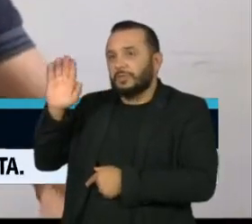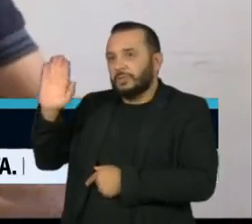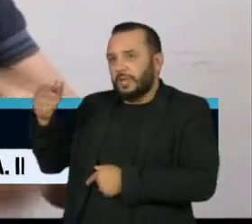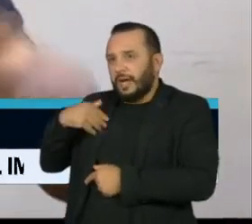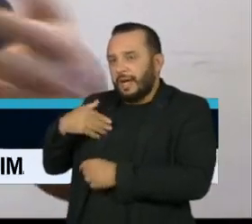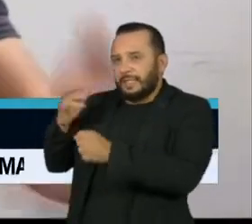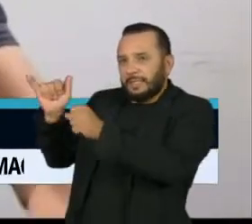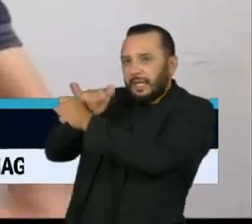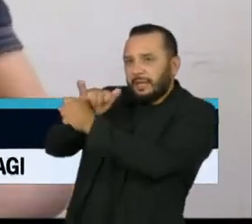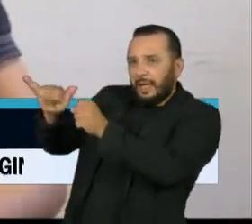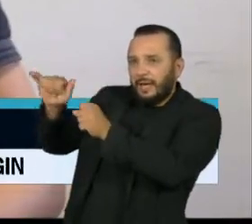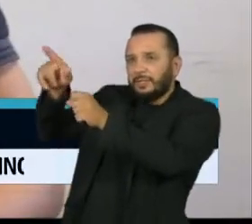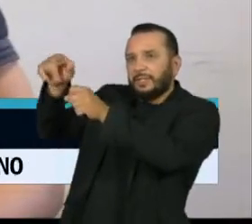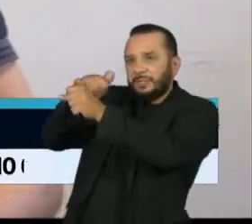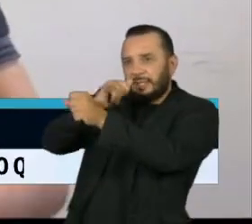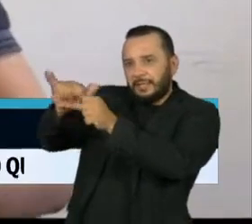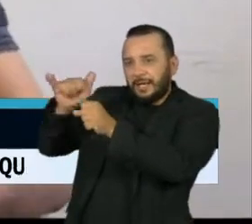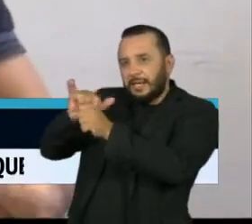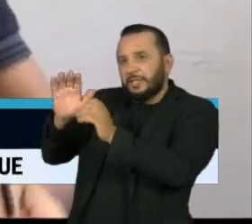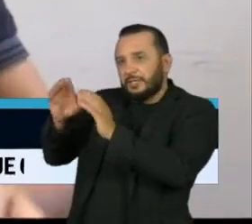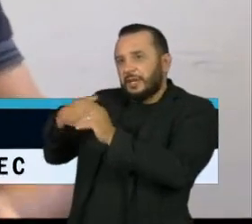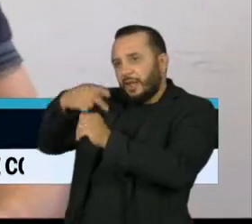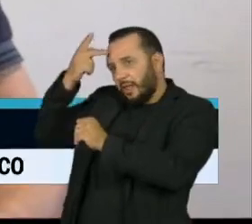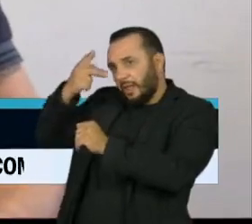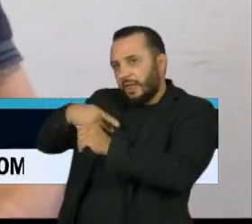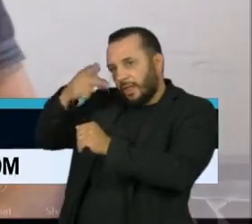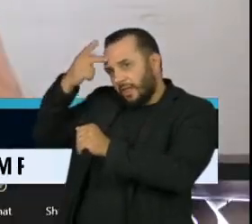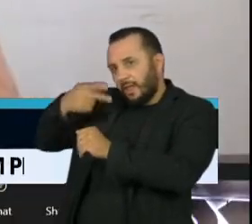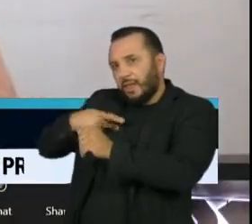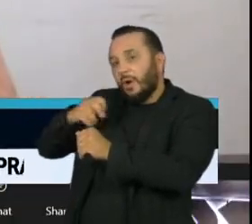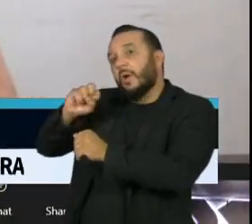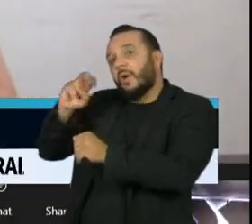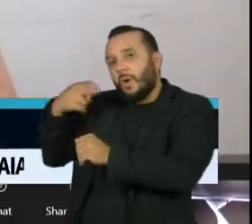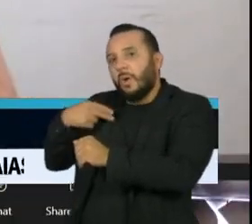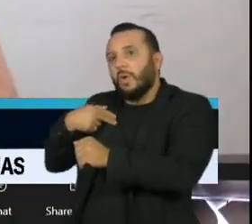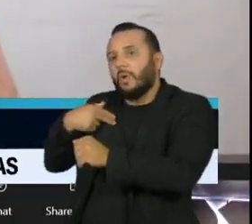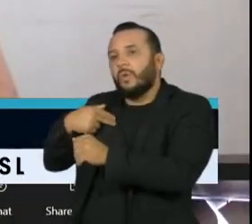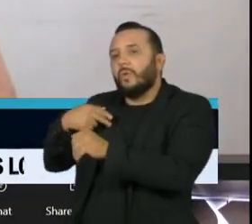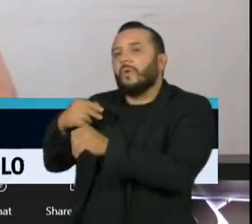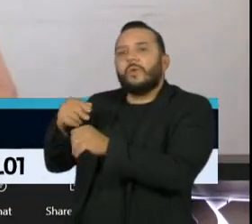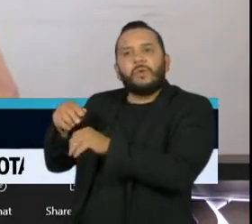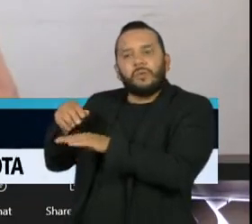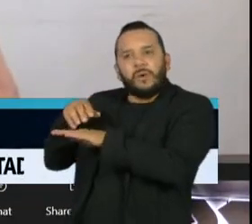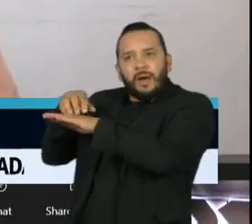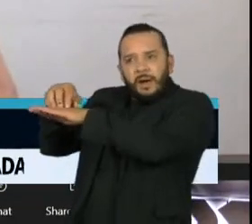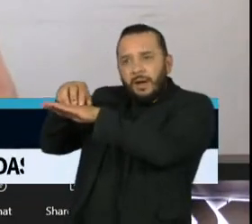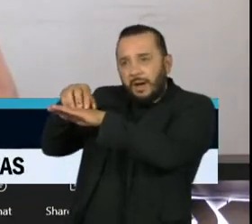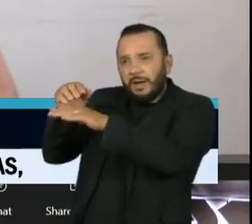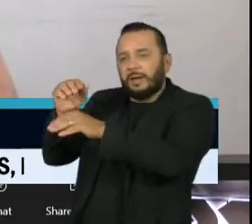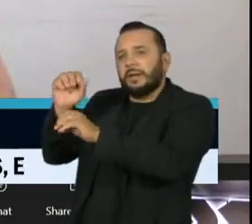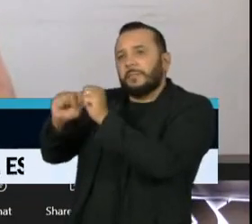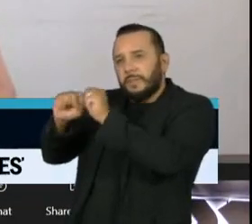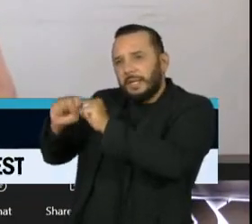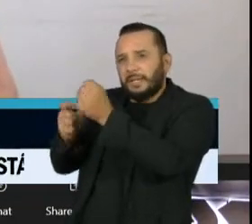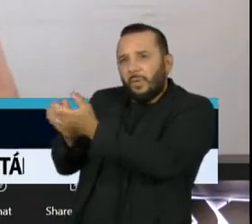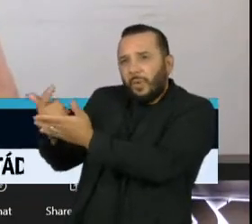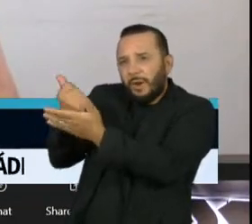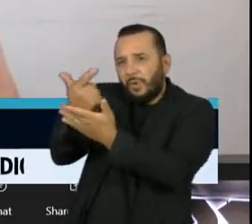de políticas e das empresas lá para diversificar fornecedores. E nós podemos também adotar nossas próprias